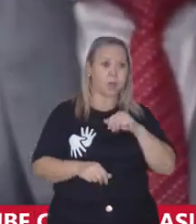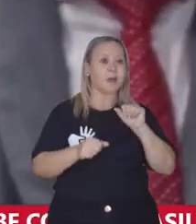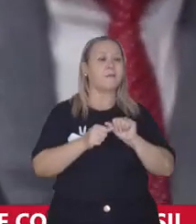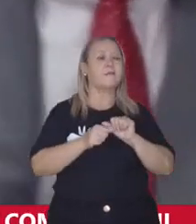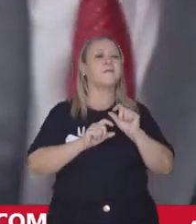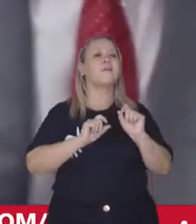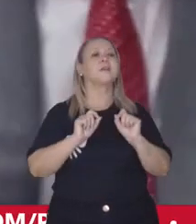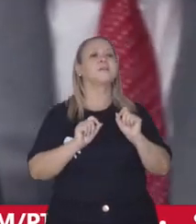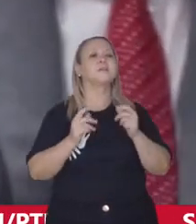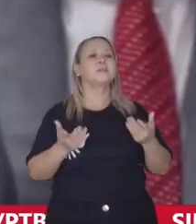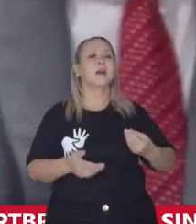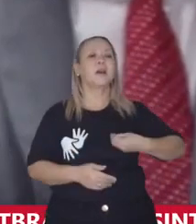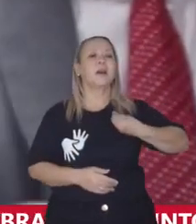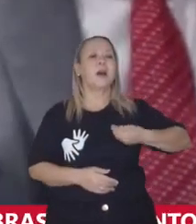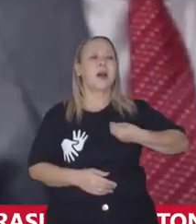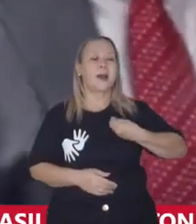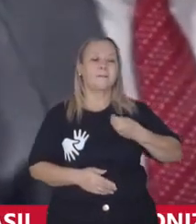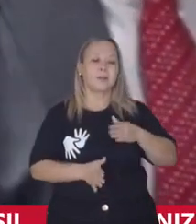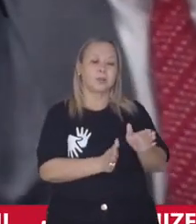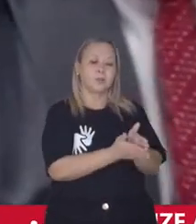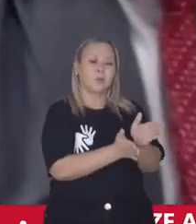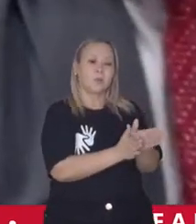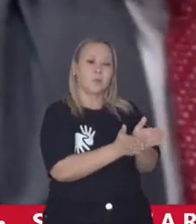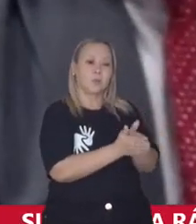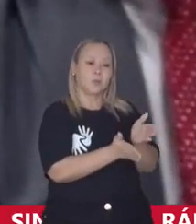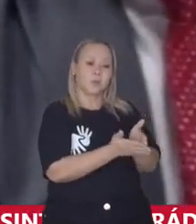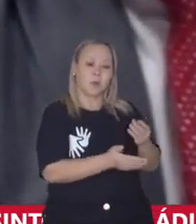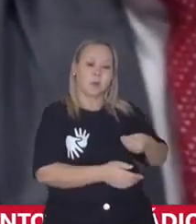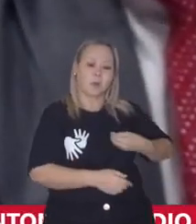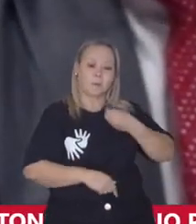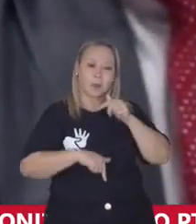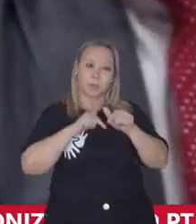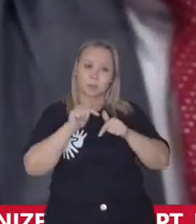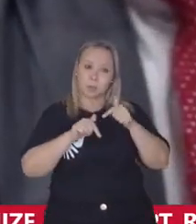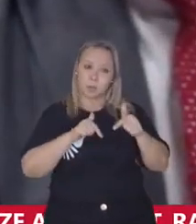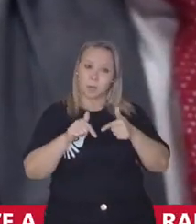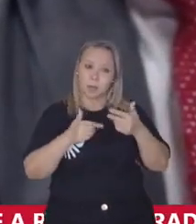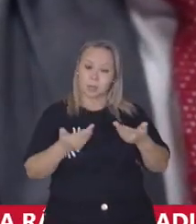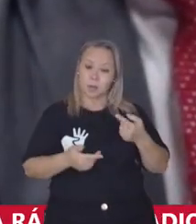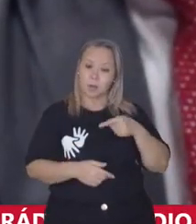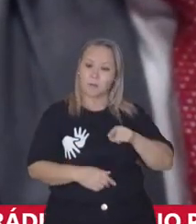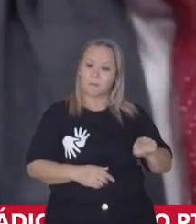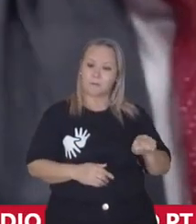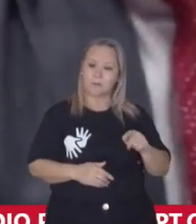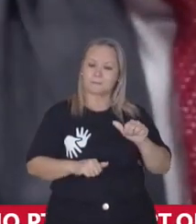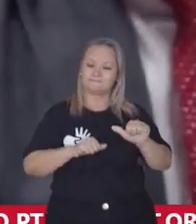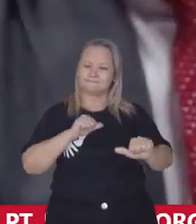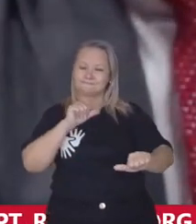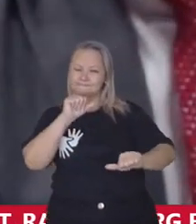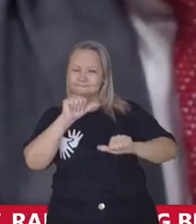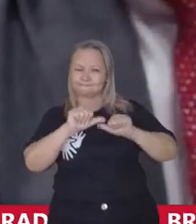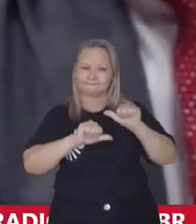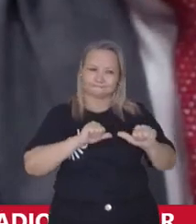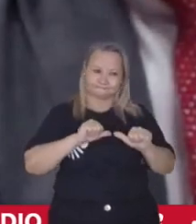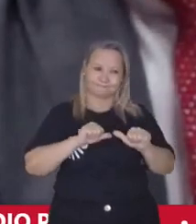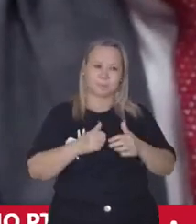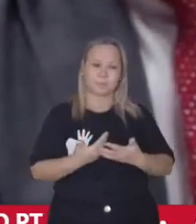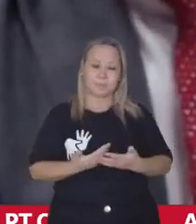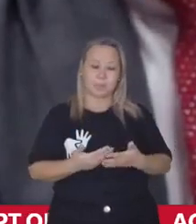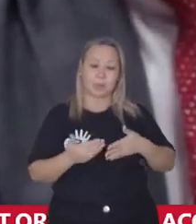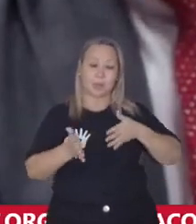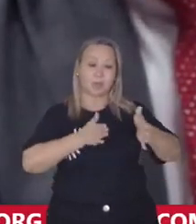que a vida do pobre, a vida do trabalhador fosse modificada, teve